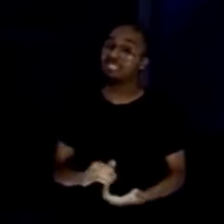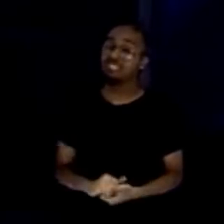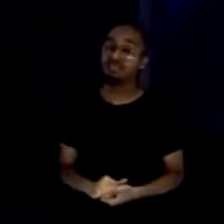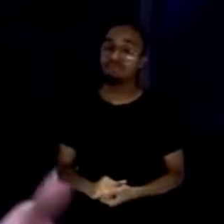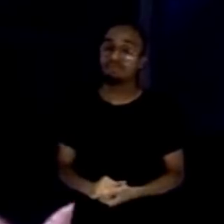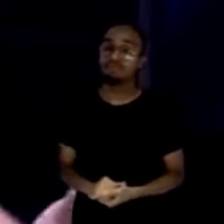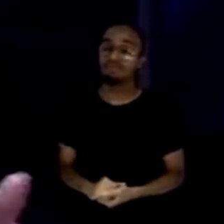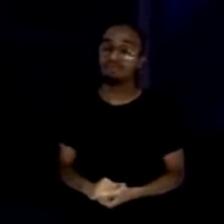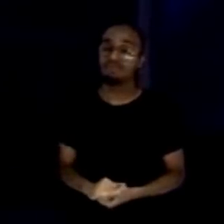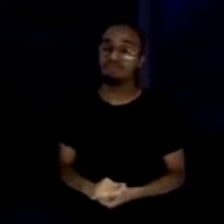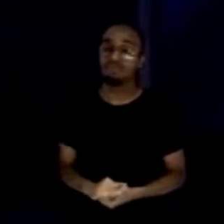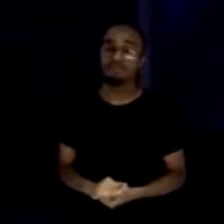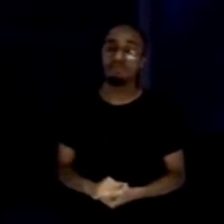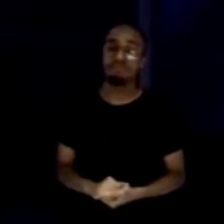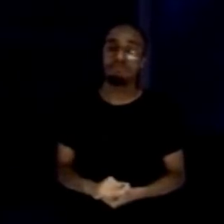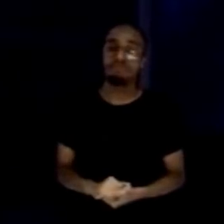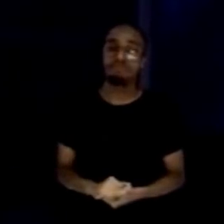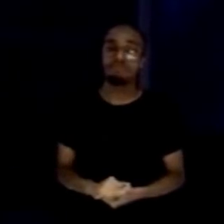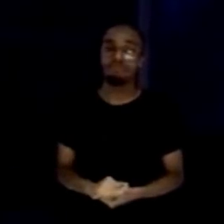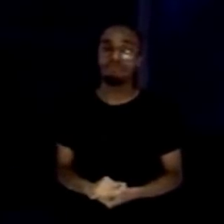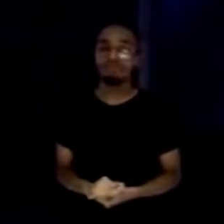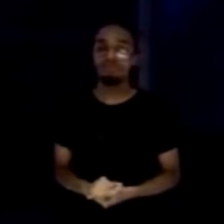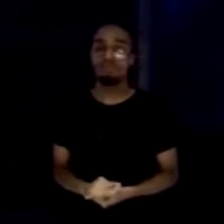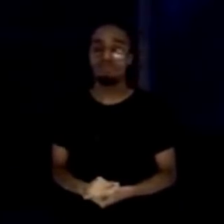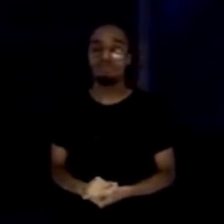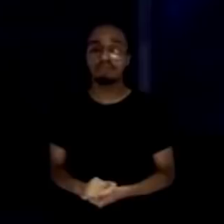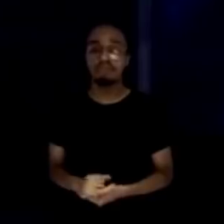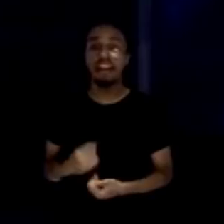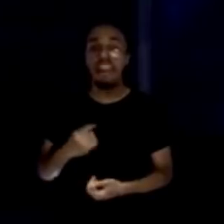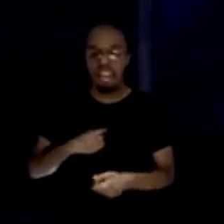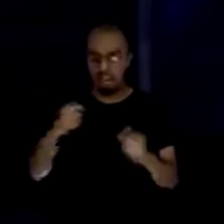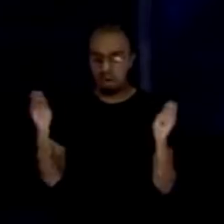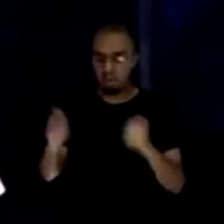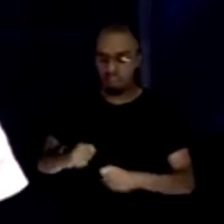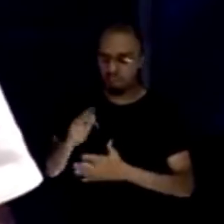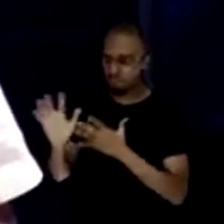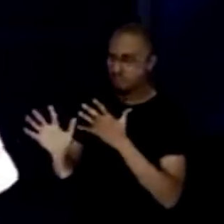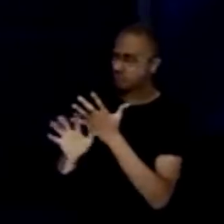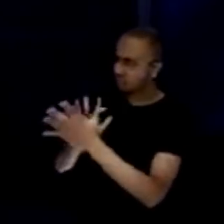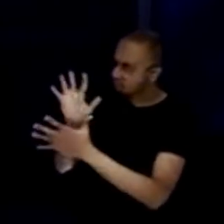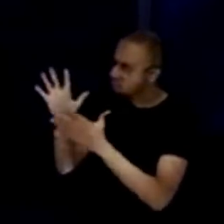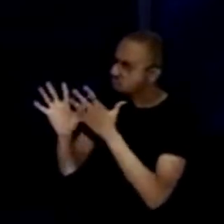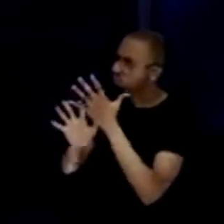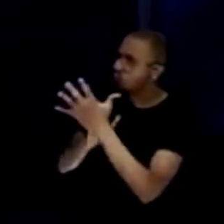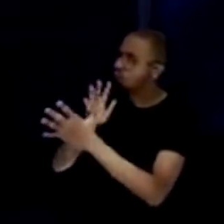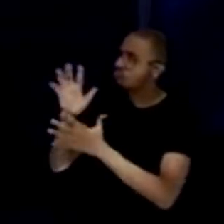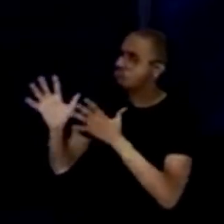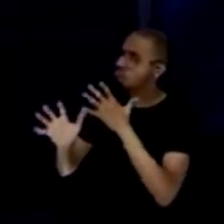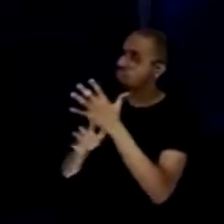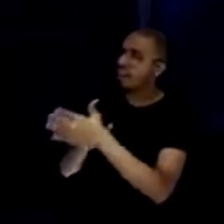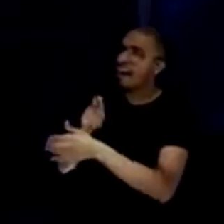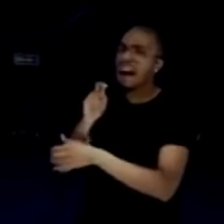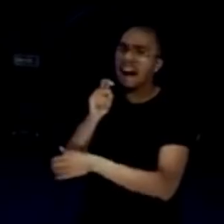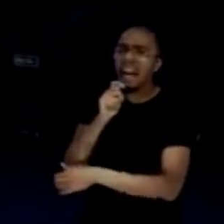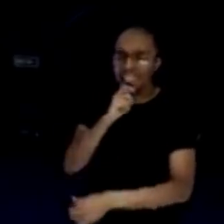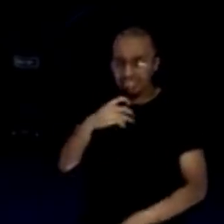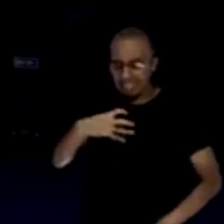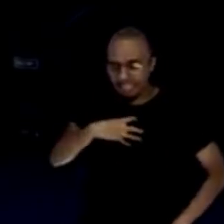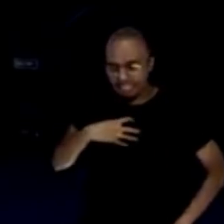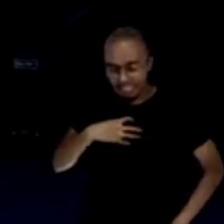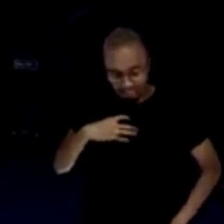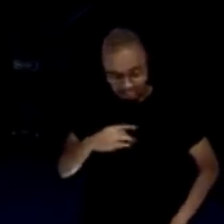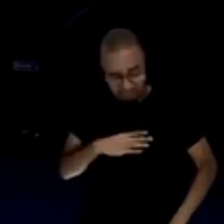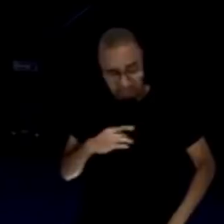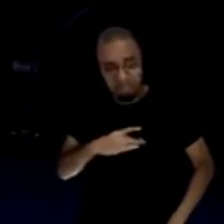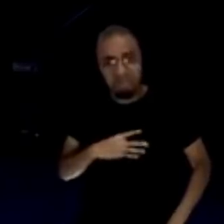Resposta, direção. Eu posso falar ainda fraco, eu posso falar ainda confuso, eu posso falar ainda com medo, eu posso